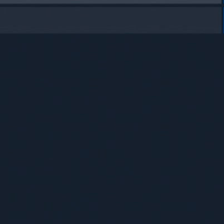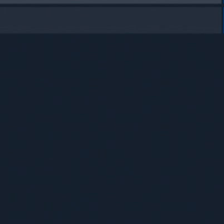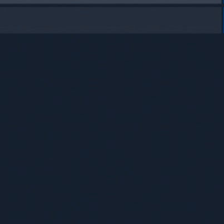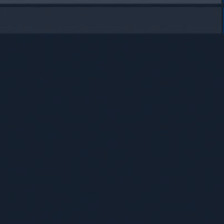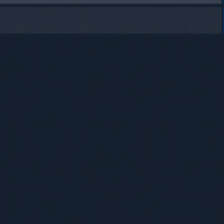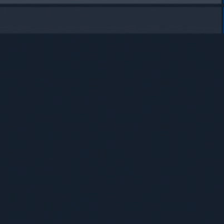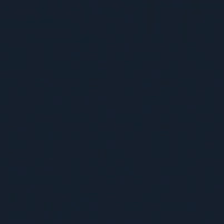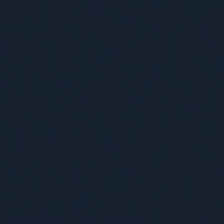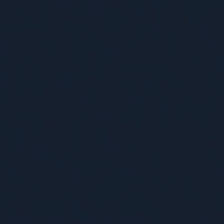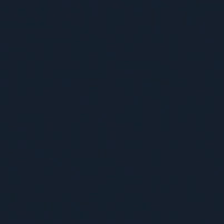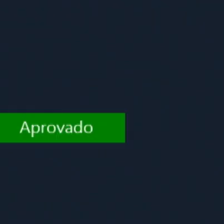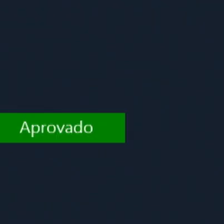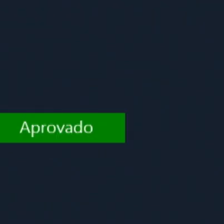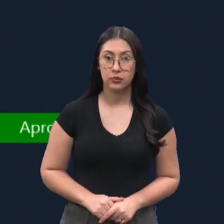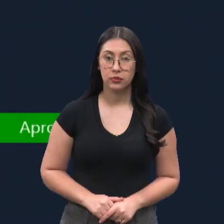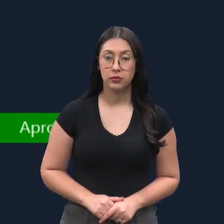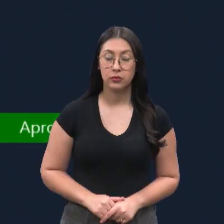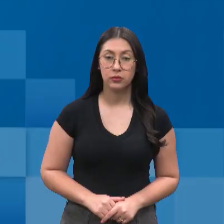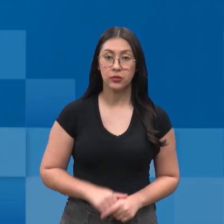Encerrada a votação.